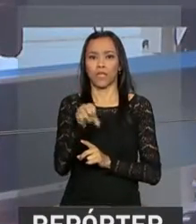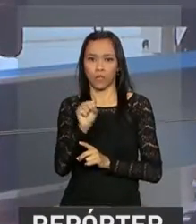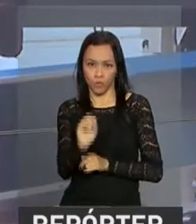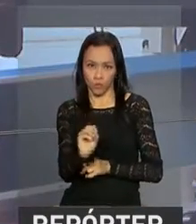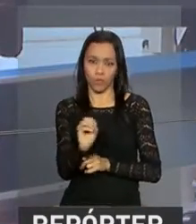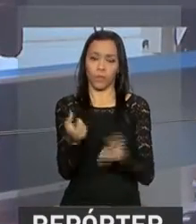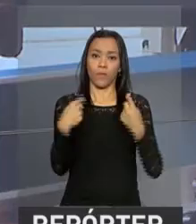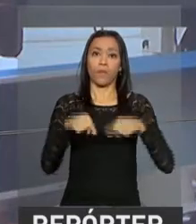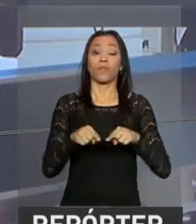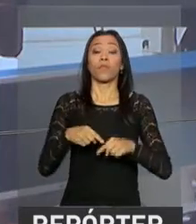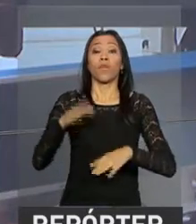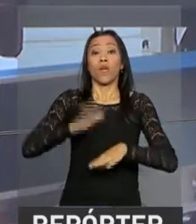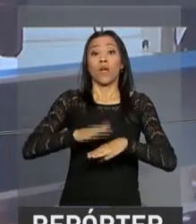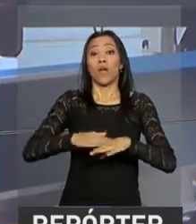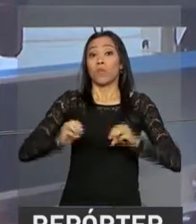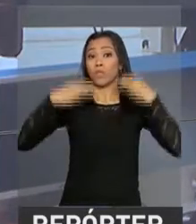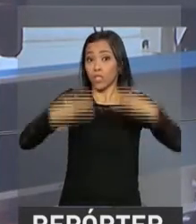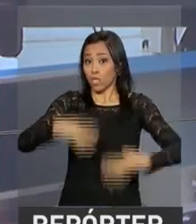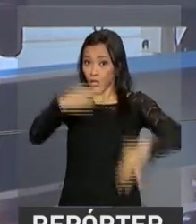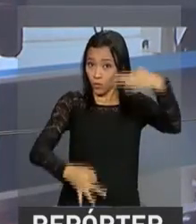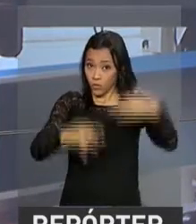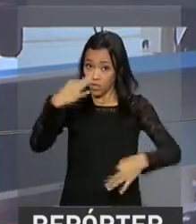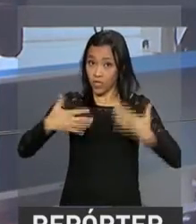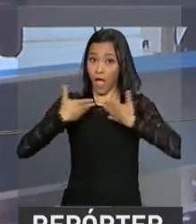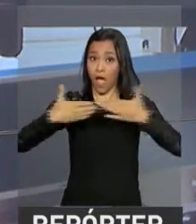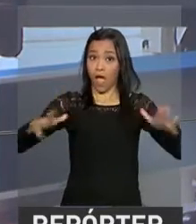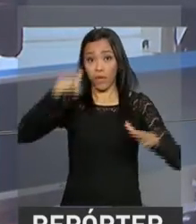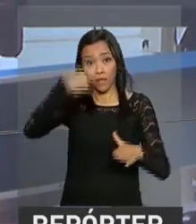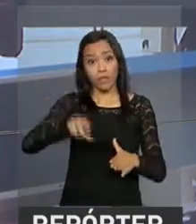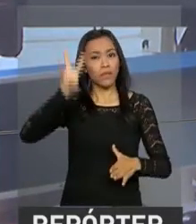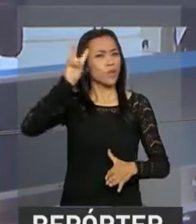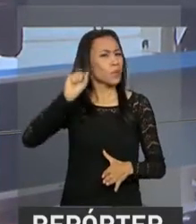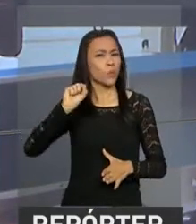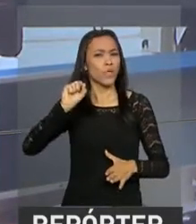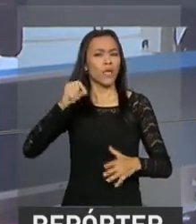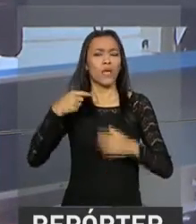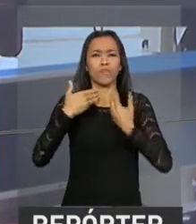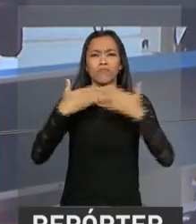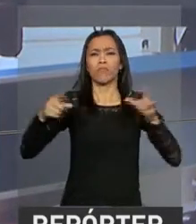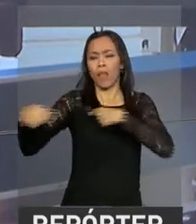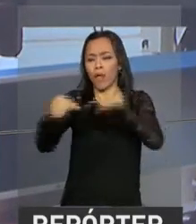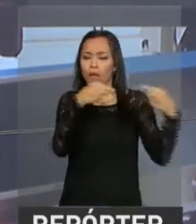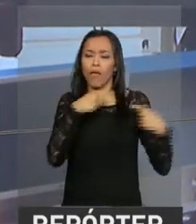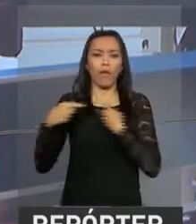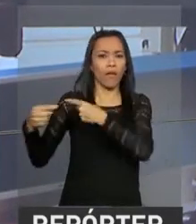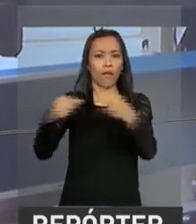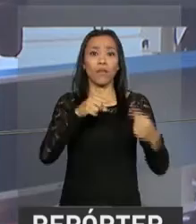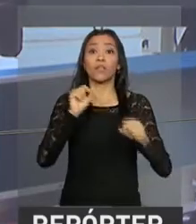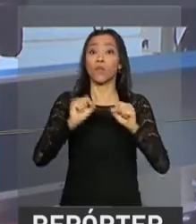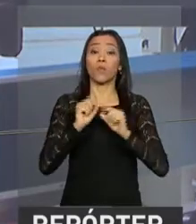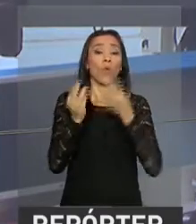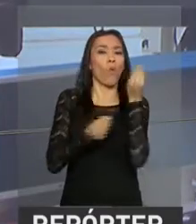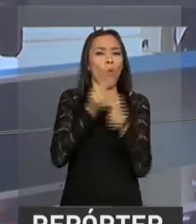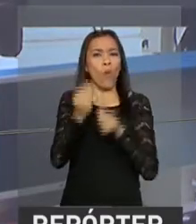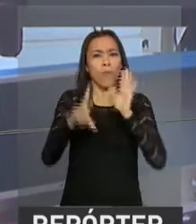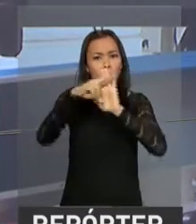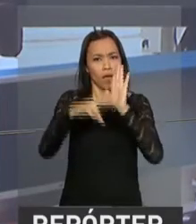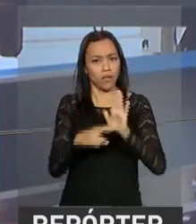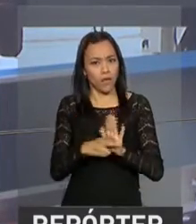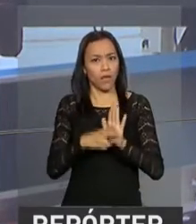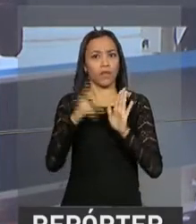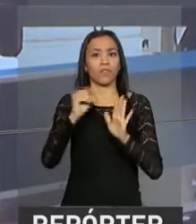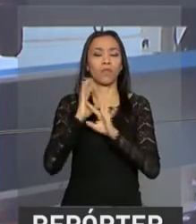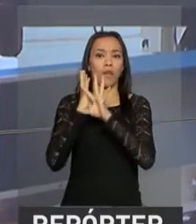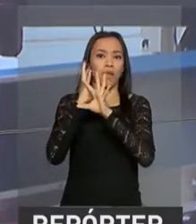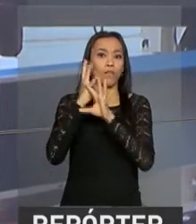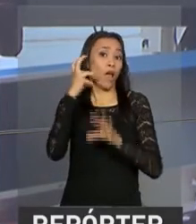E o Ministério da Justiça e Cidadania abre nesta terça-feira debate público sobre a revisão dos procedimentos para adoção e